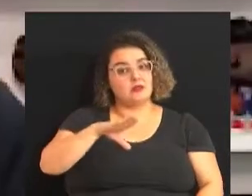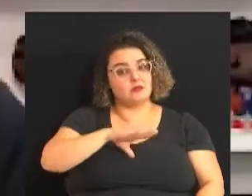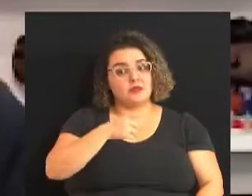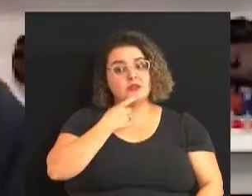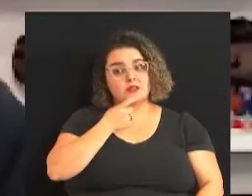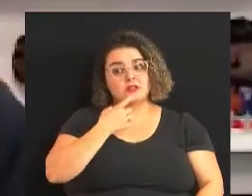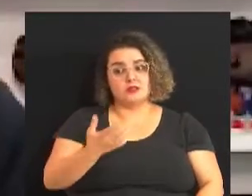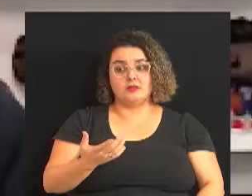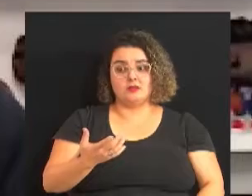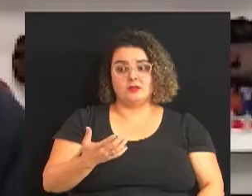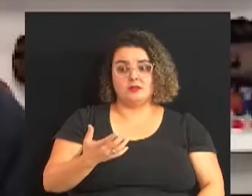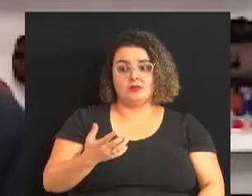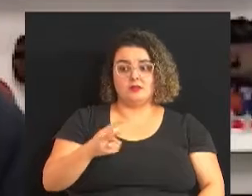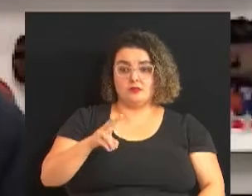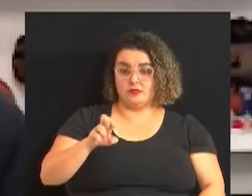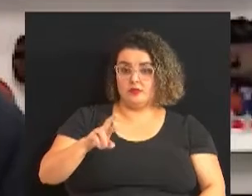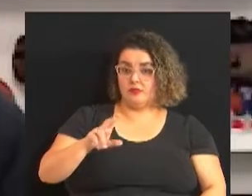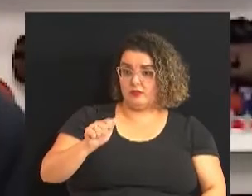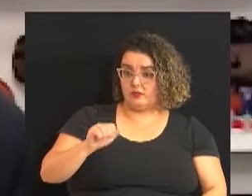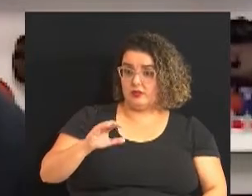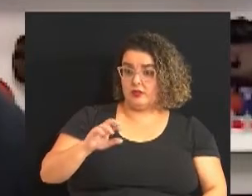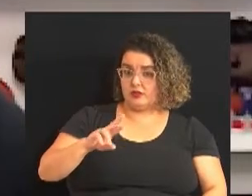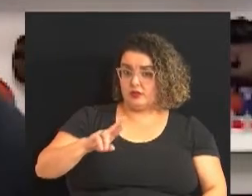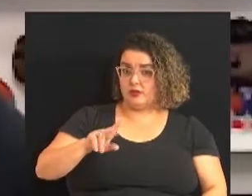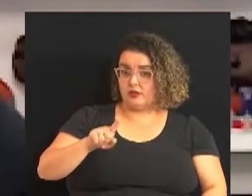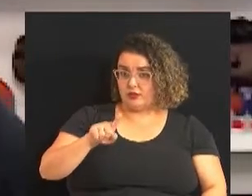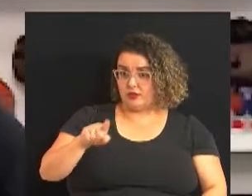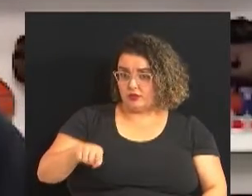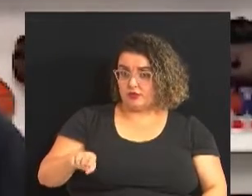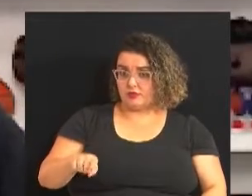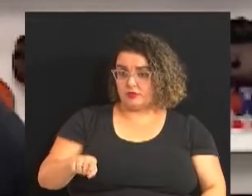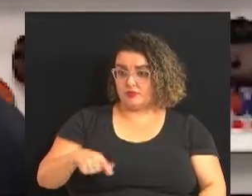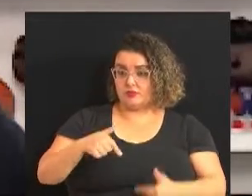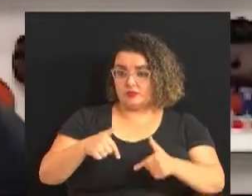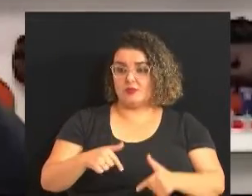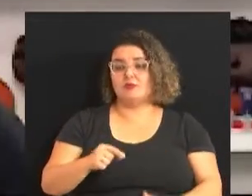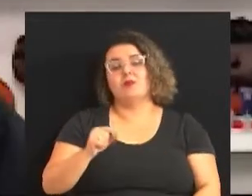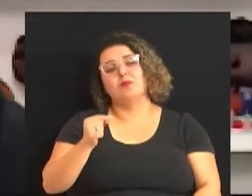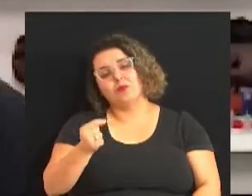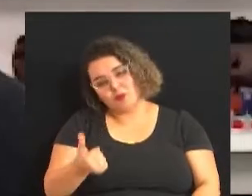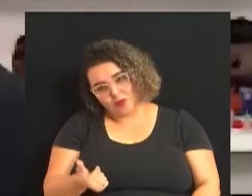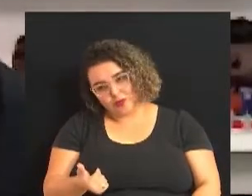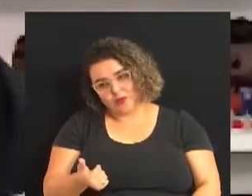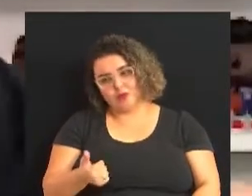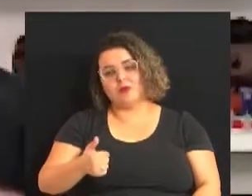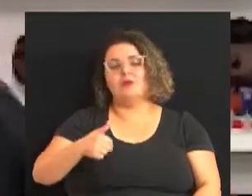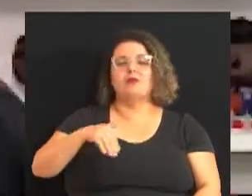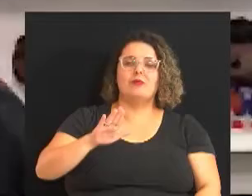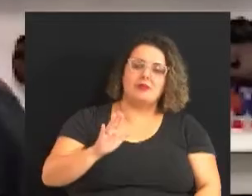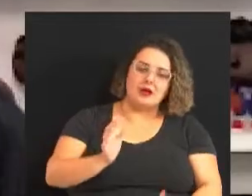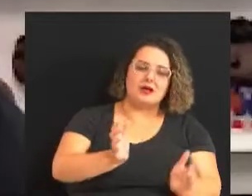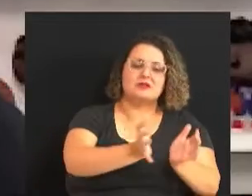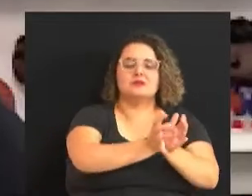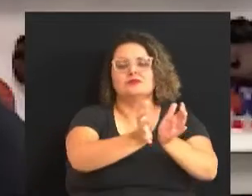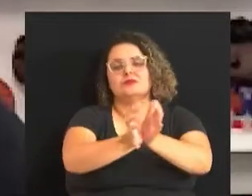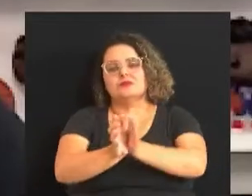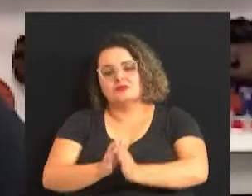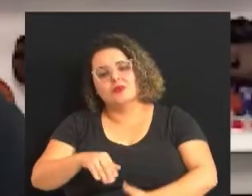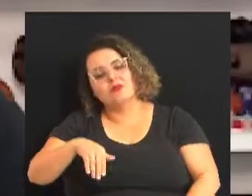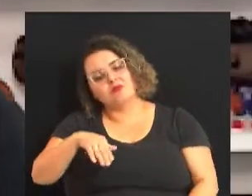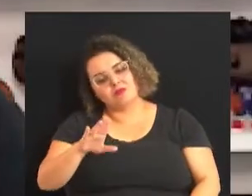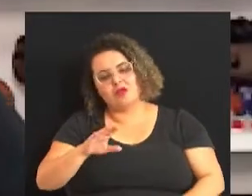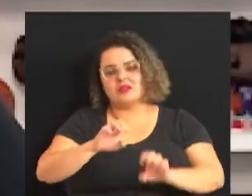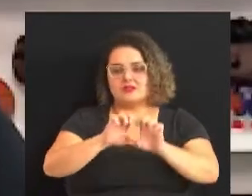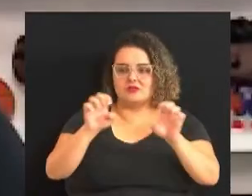o quanto o Veracruz trabalha, mas é pouco. Precisam mais clubes, mais estruturas